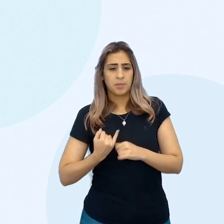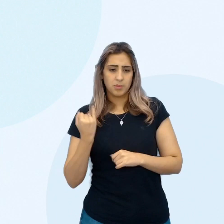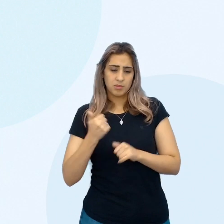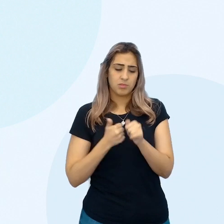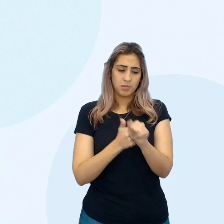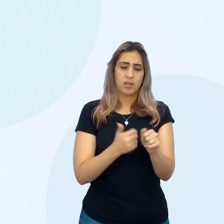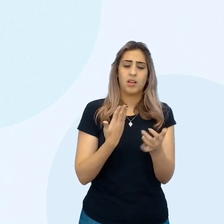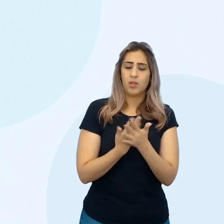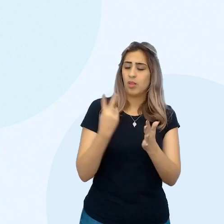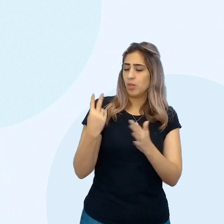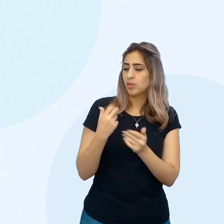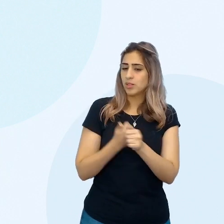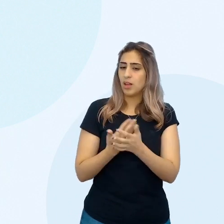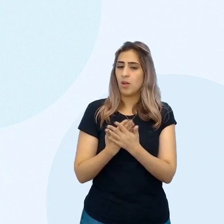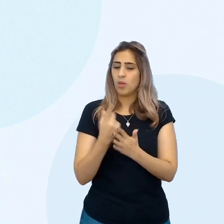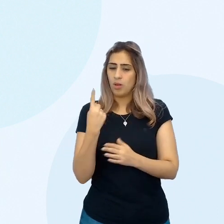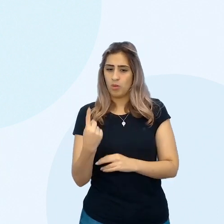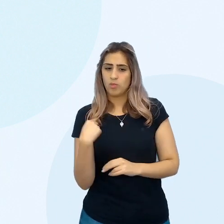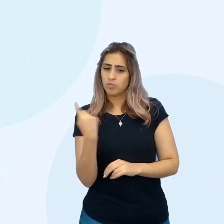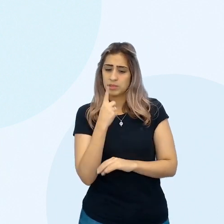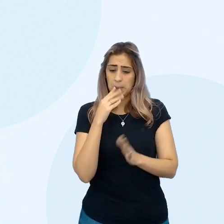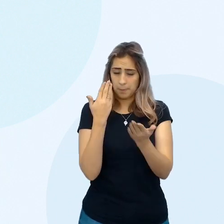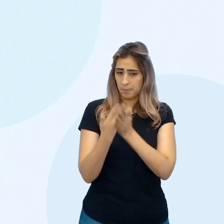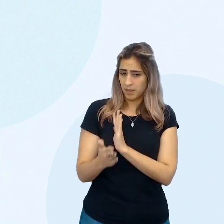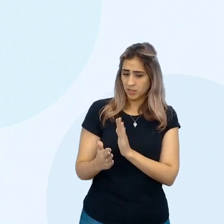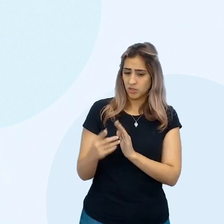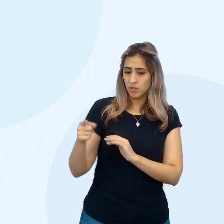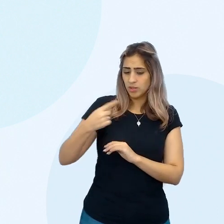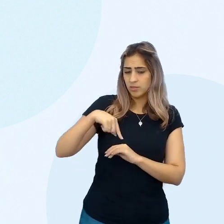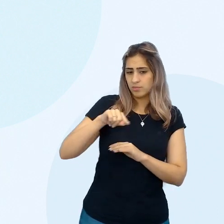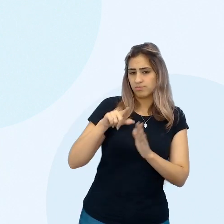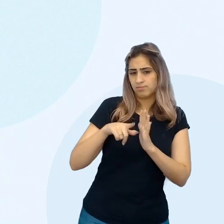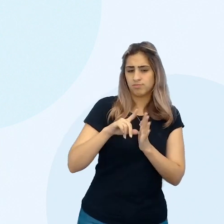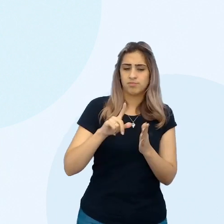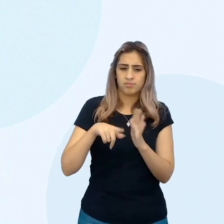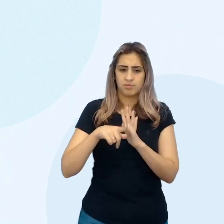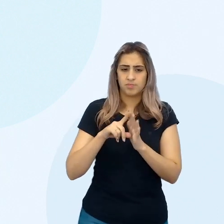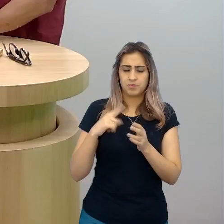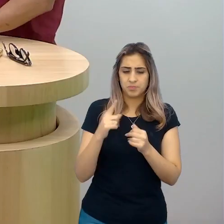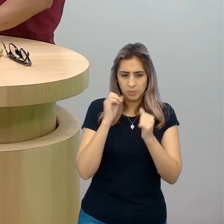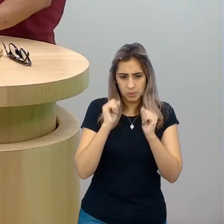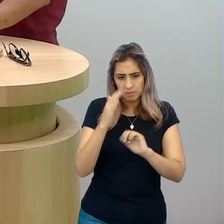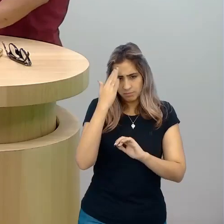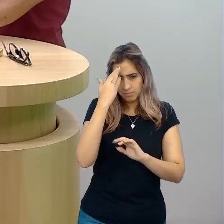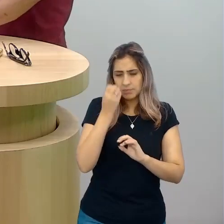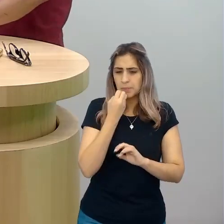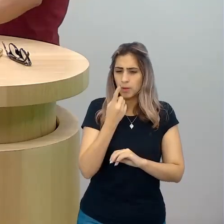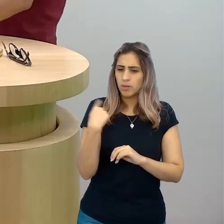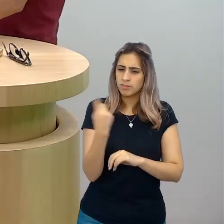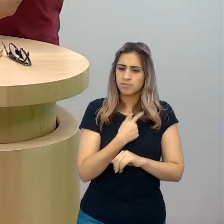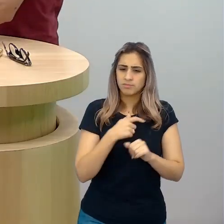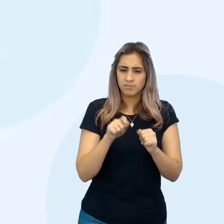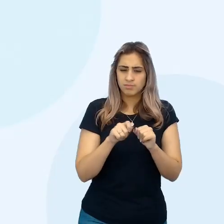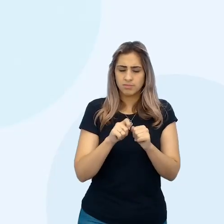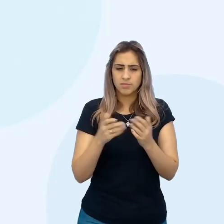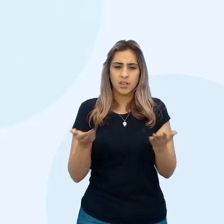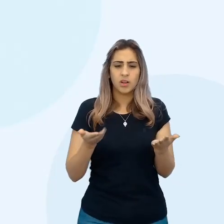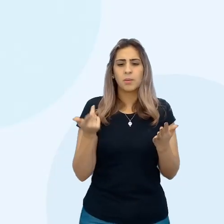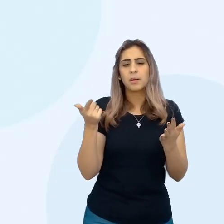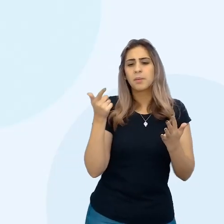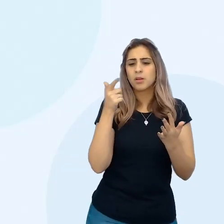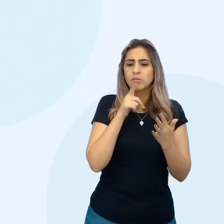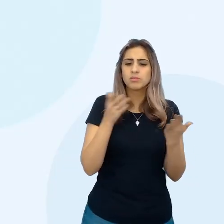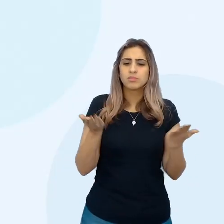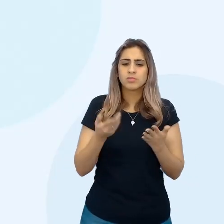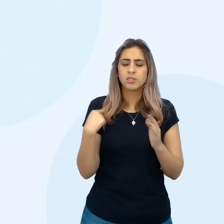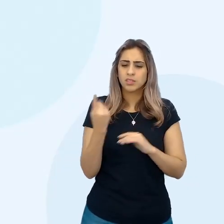2 assistir a aula 1 também, né, Roberto? Caso você tenha perdido, assista a anterior. É boa. Claro, para poder entender bem o que a gente fez. Legal. Bom, agora para prosseguir hoje.